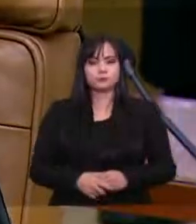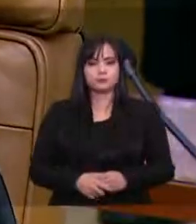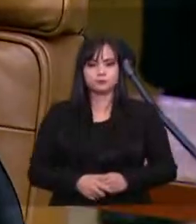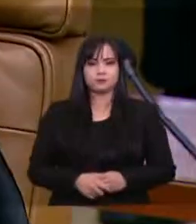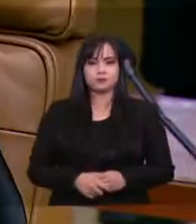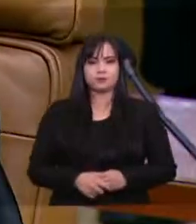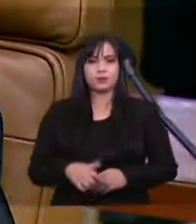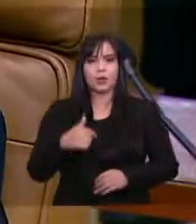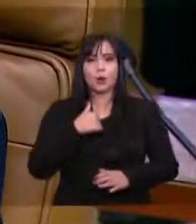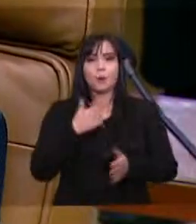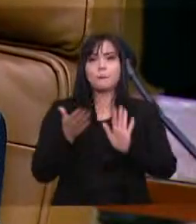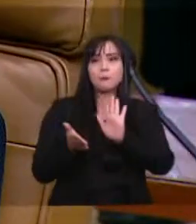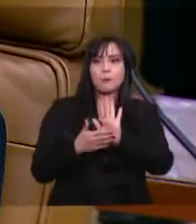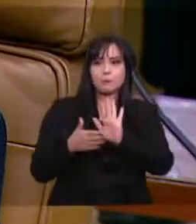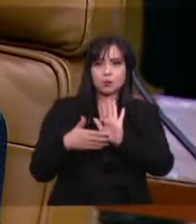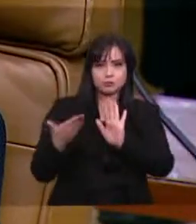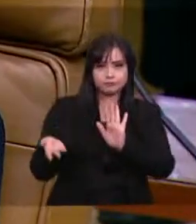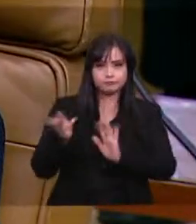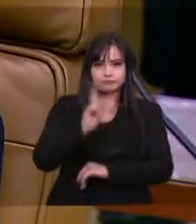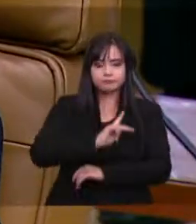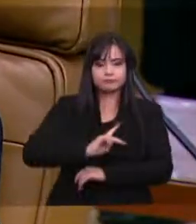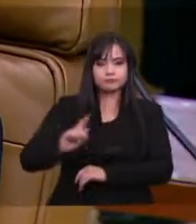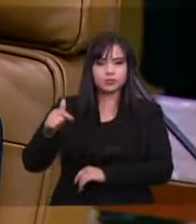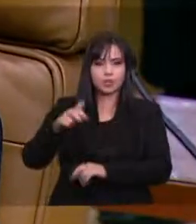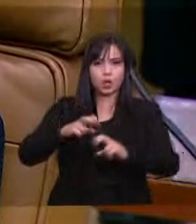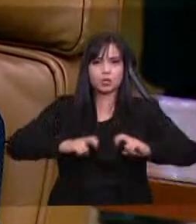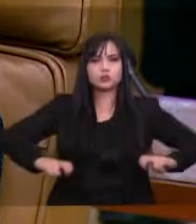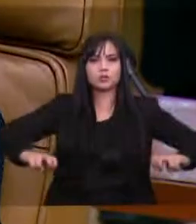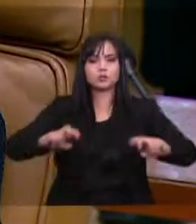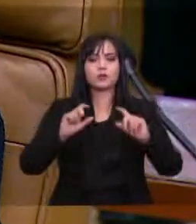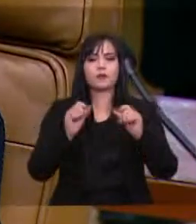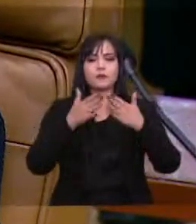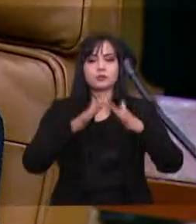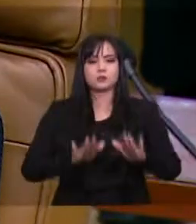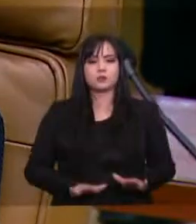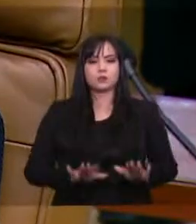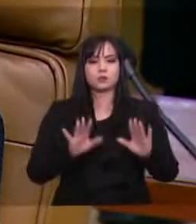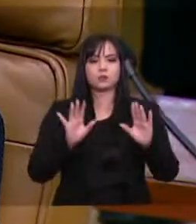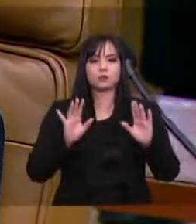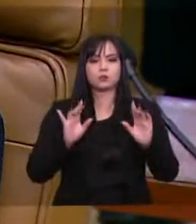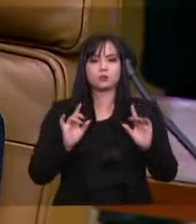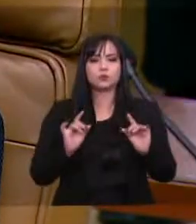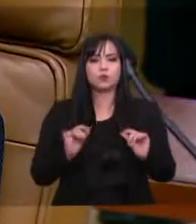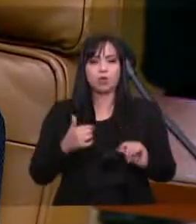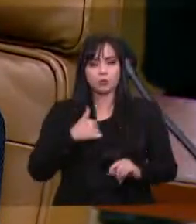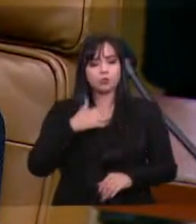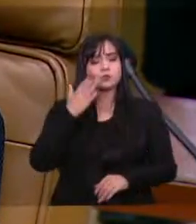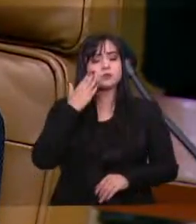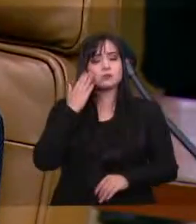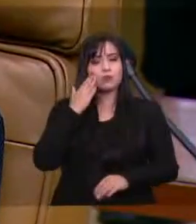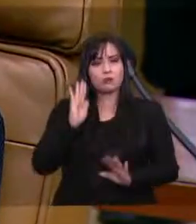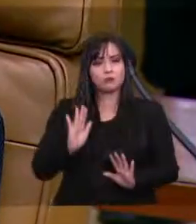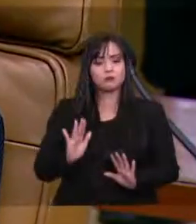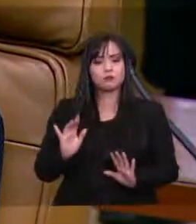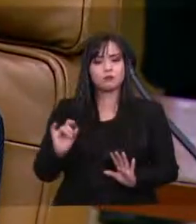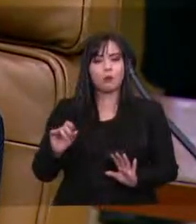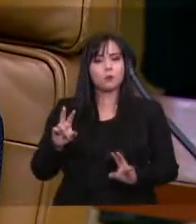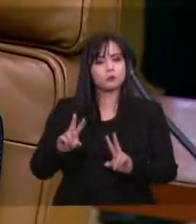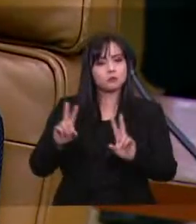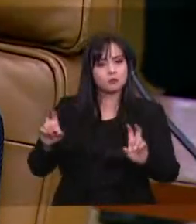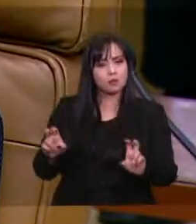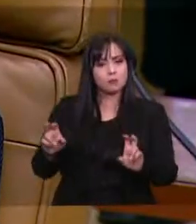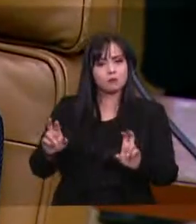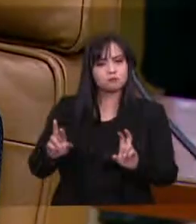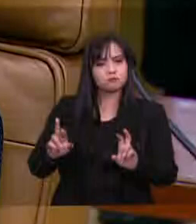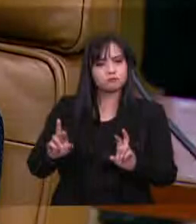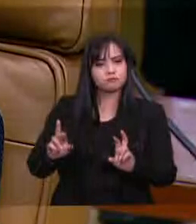eu estou propondo senhora Presidente a esse colegiado a fixação eu reconheço na dubstante que é uma matéria